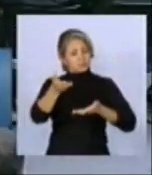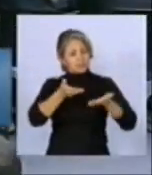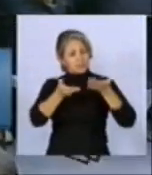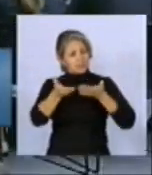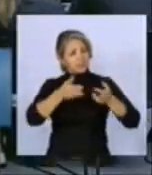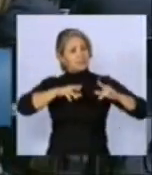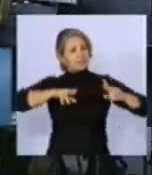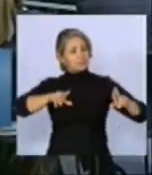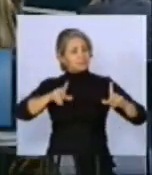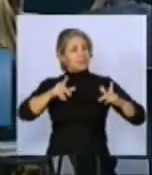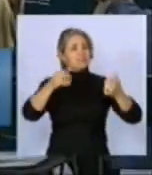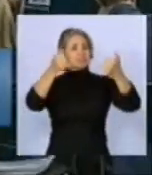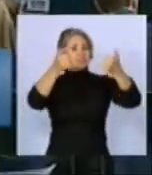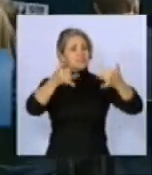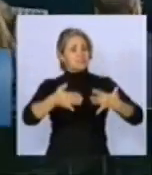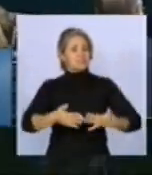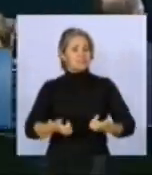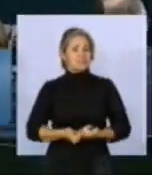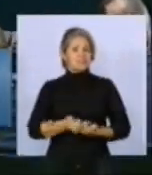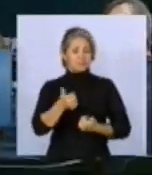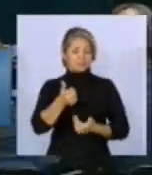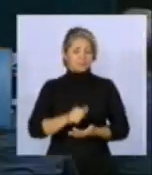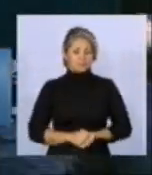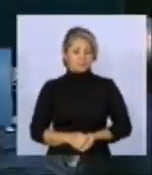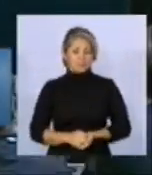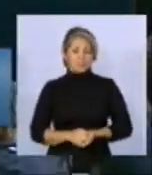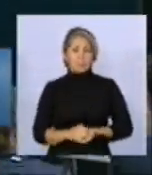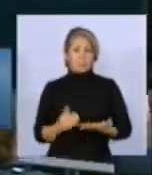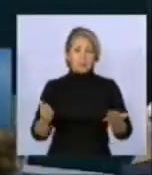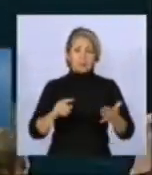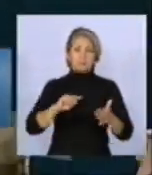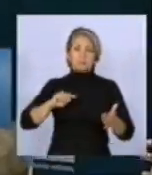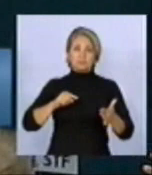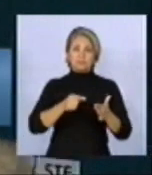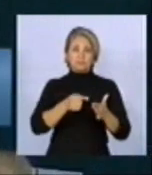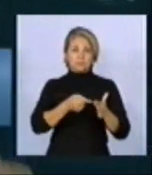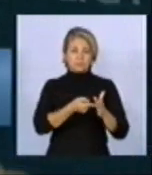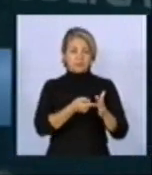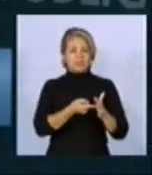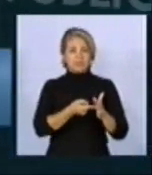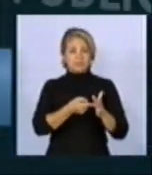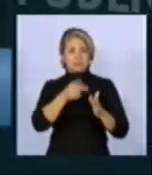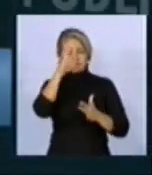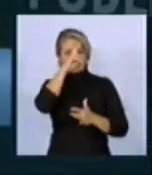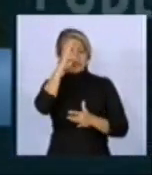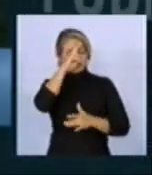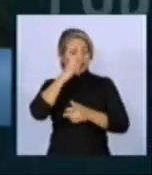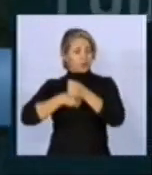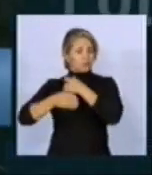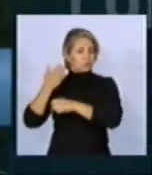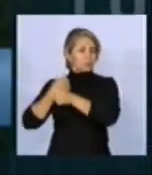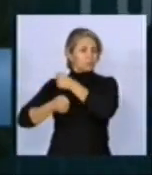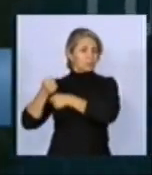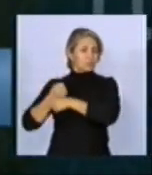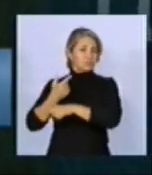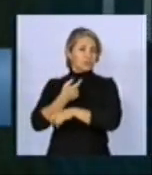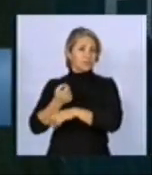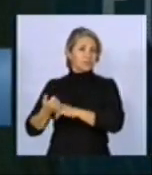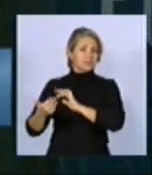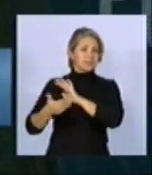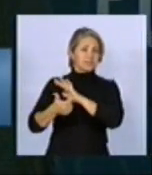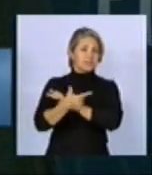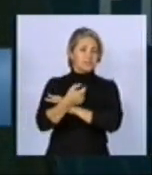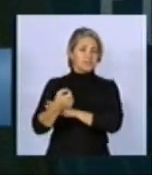de Mane era mais pormenorizada né esse esses Marcos eh históricos aí 2007 2002